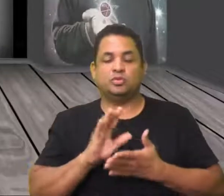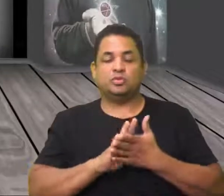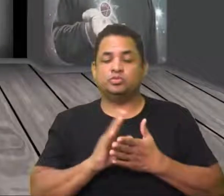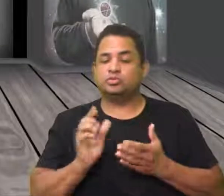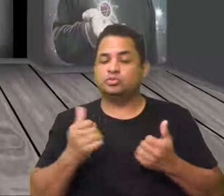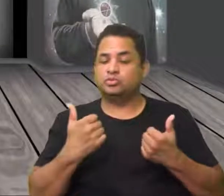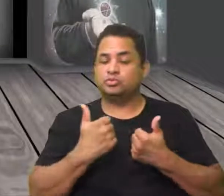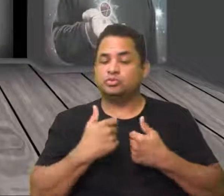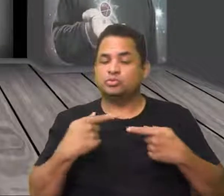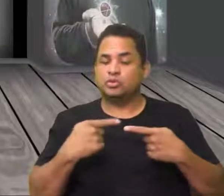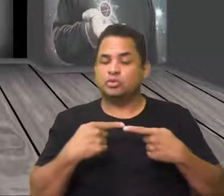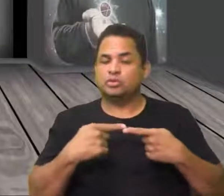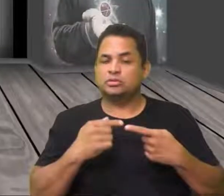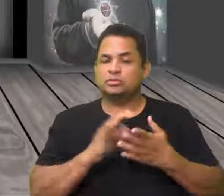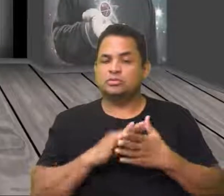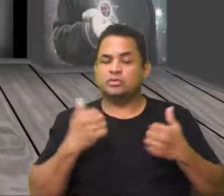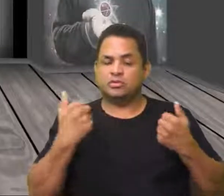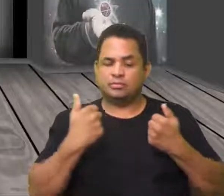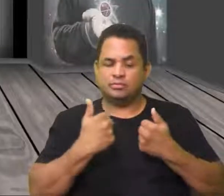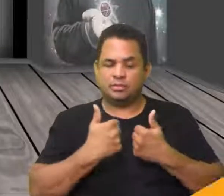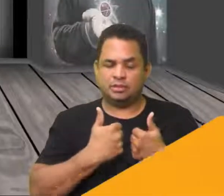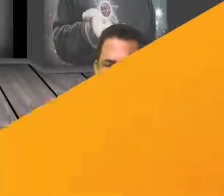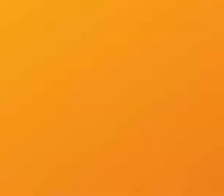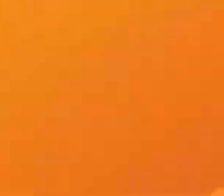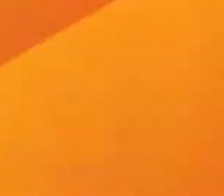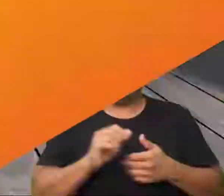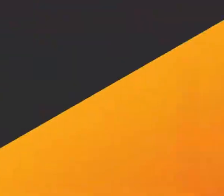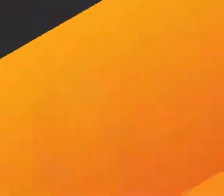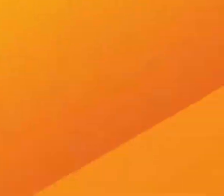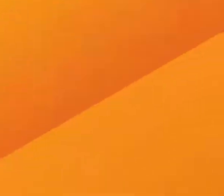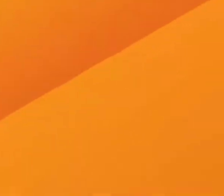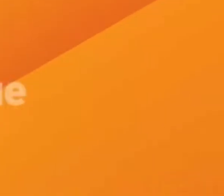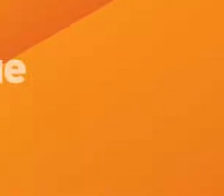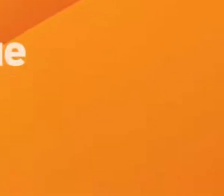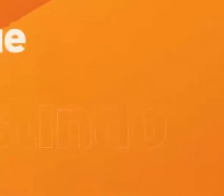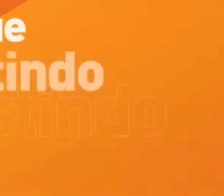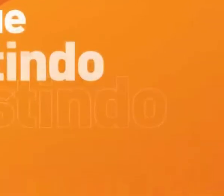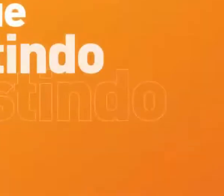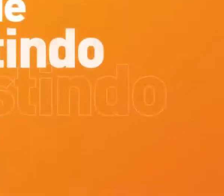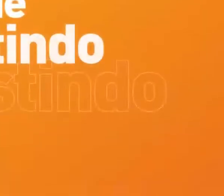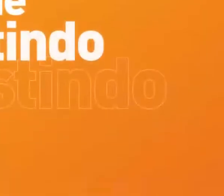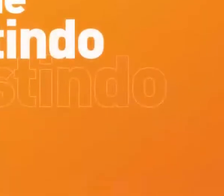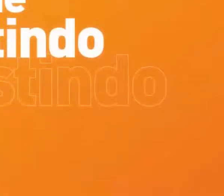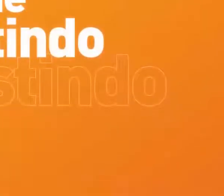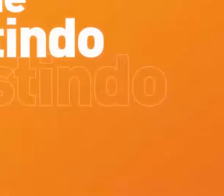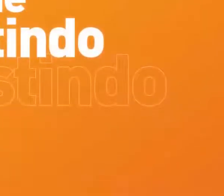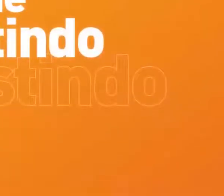esses 3 processos. Vão lá, façam as atividades, já já a gente volta.